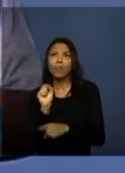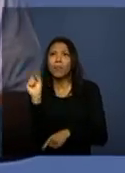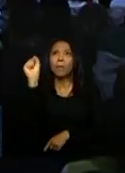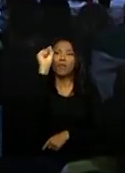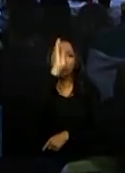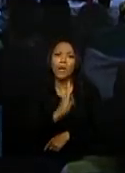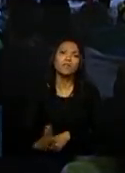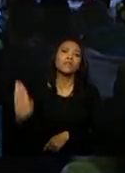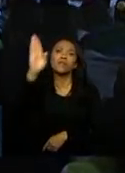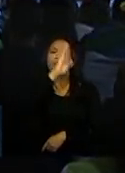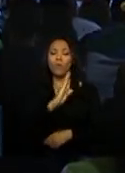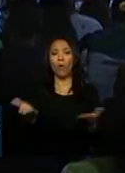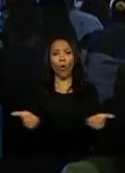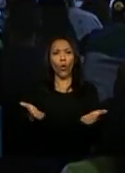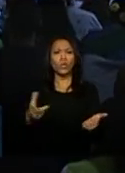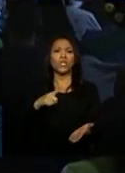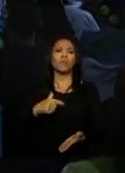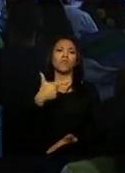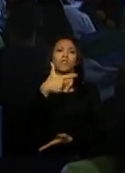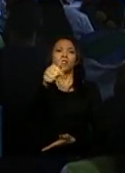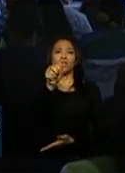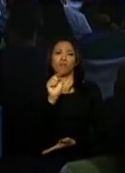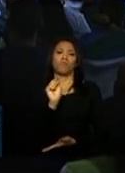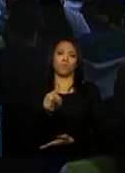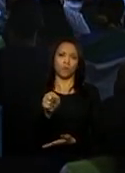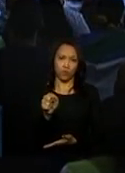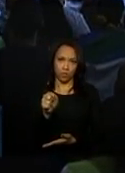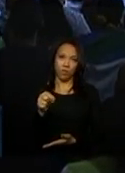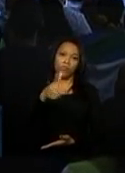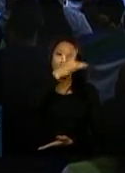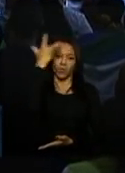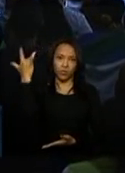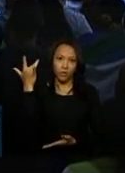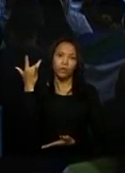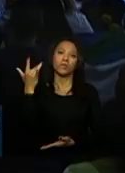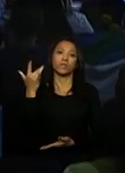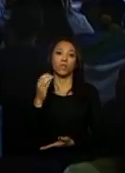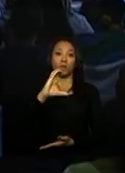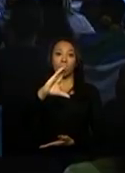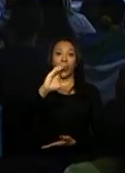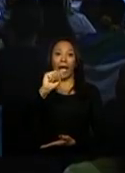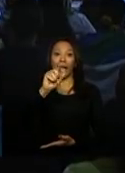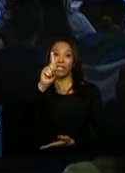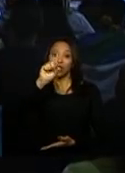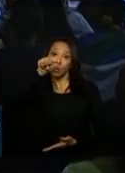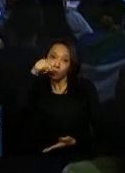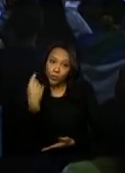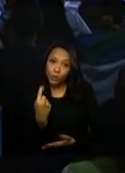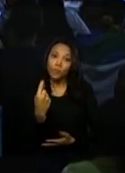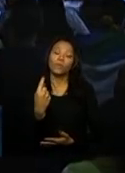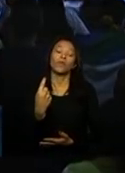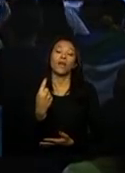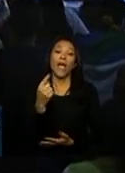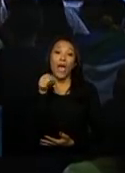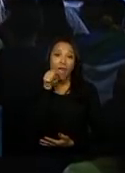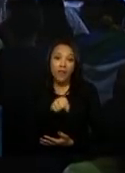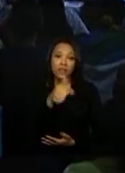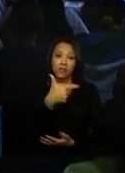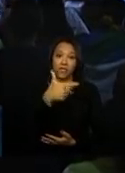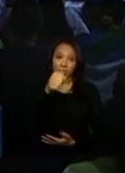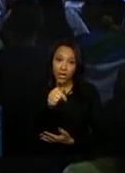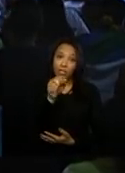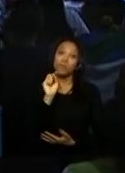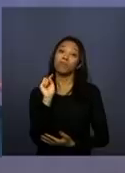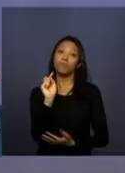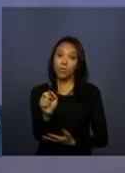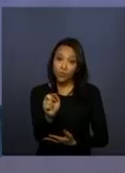as pessoas, hoje nós temos 27 mil pessoas no Cade Único, né, que pelo menos essas 27 mil pessoas no Cade